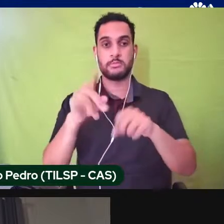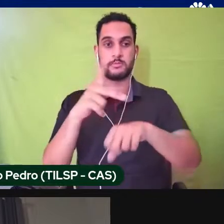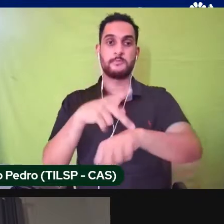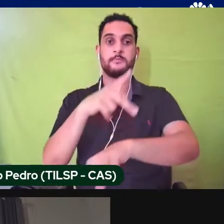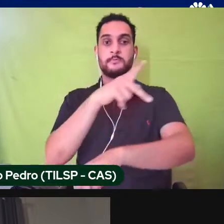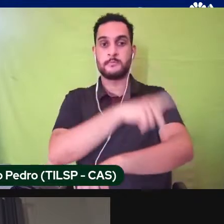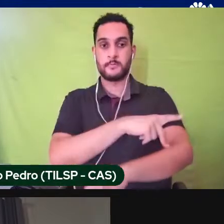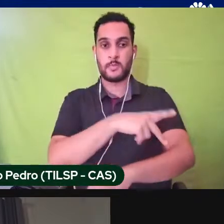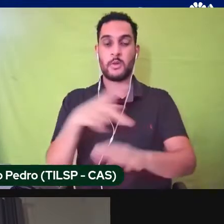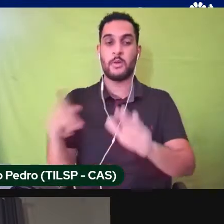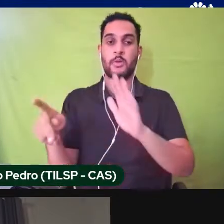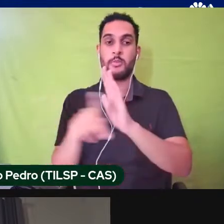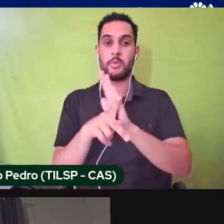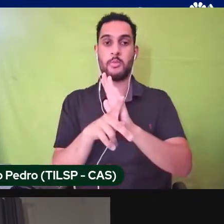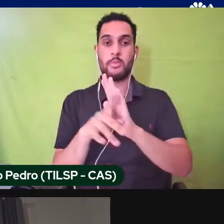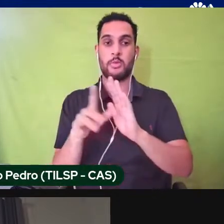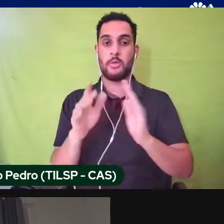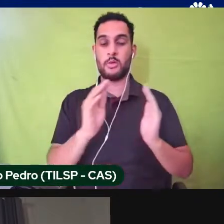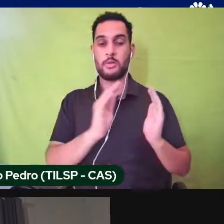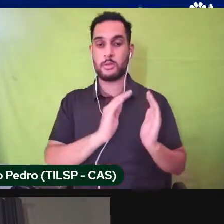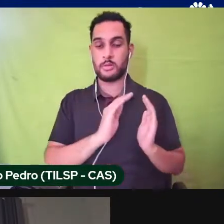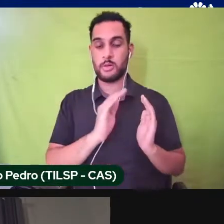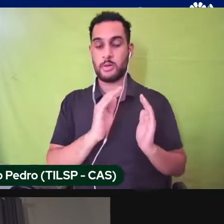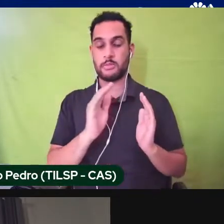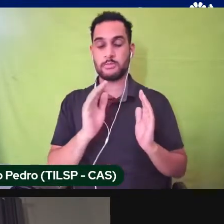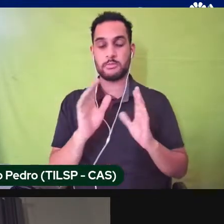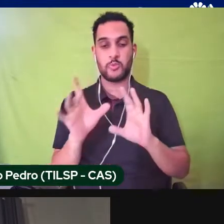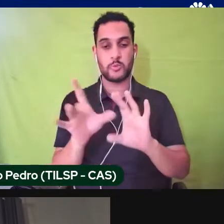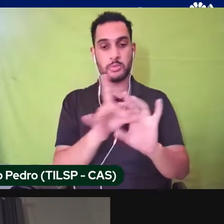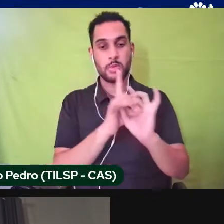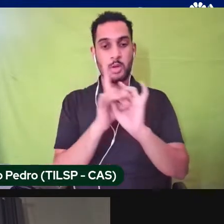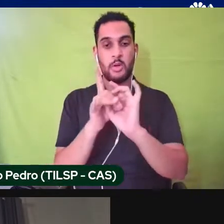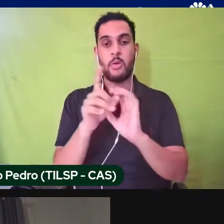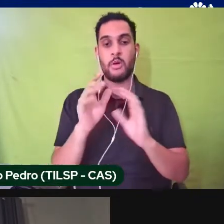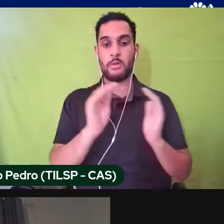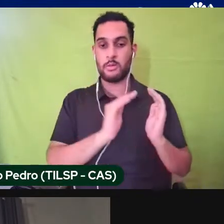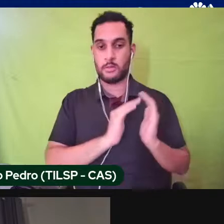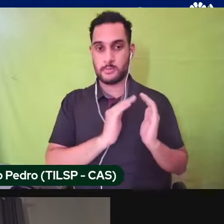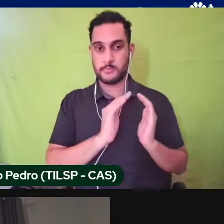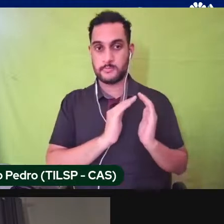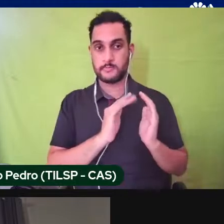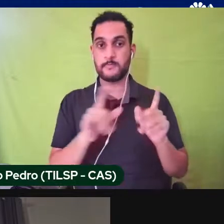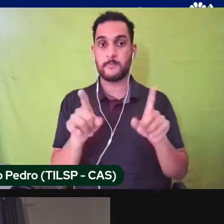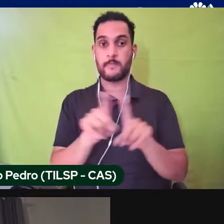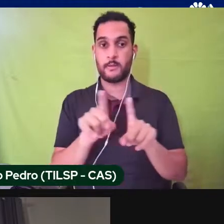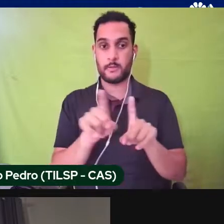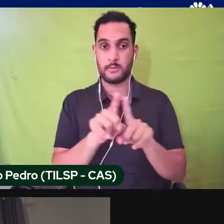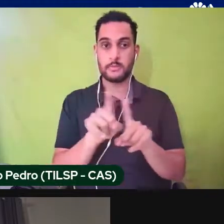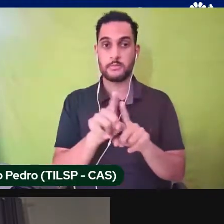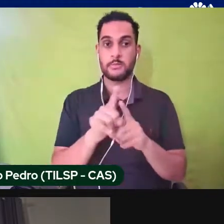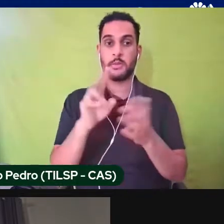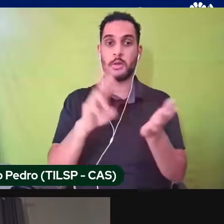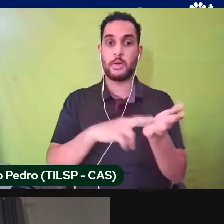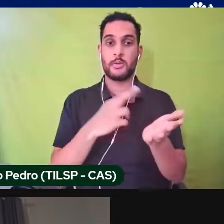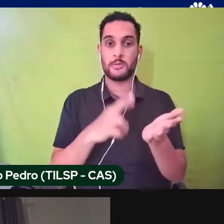Federação Nacional das APAES, FENAPAES, membro do Conselho Editorial da revista APAE Ciência,